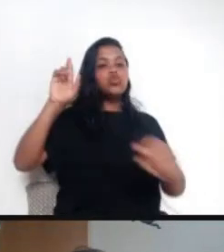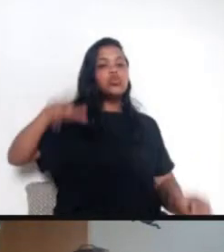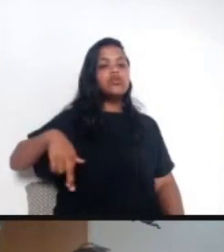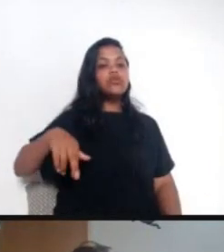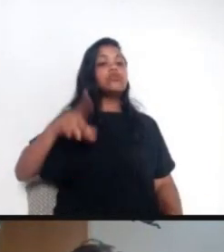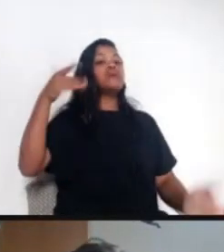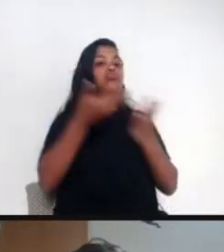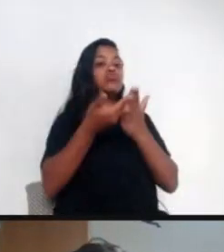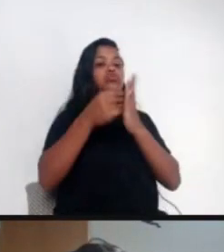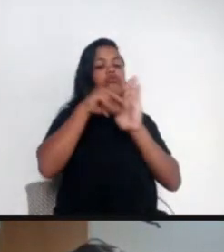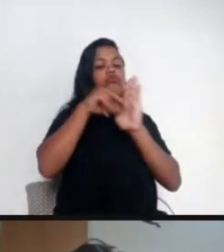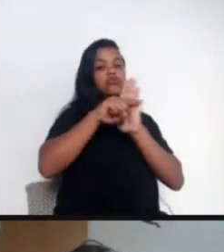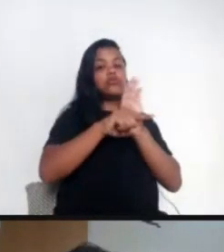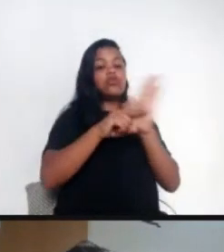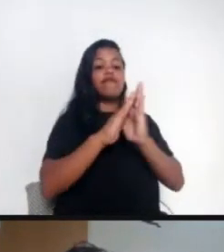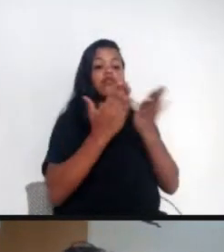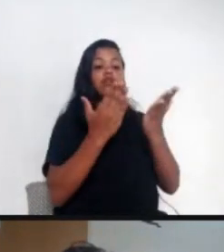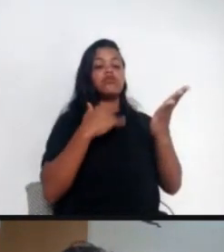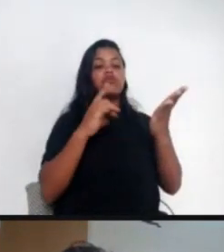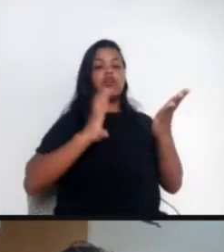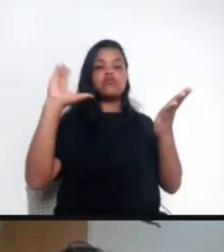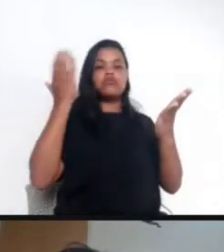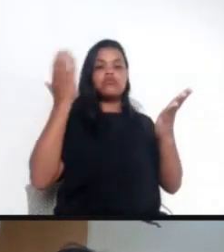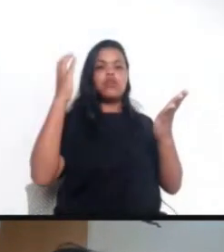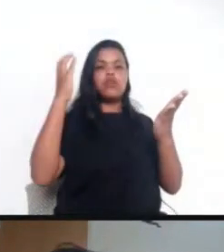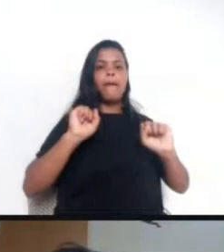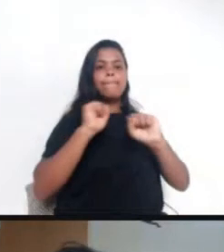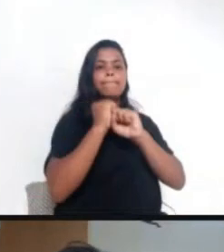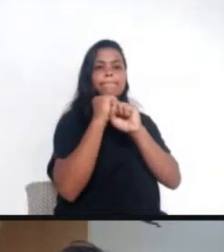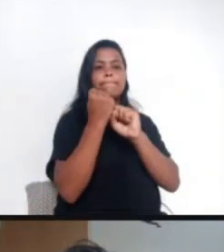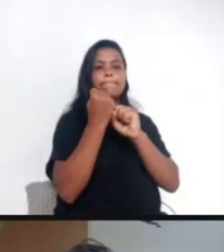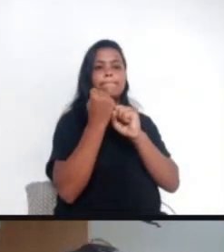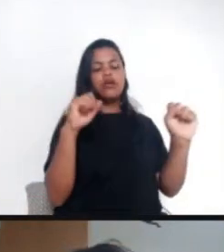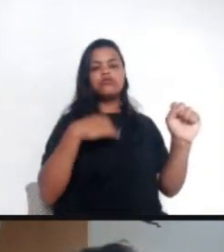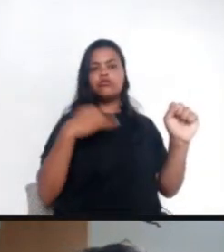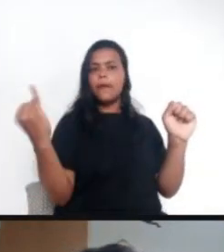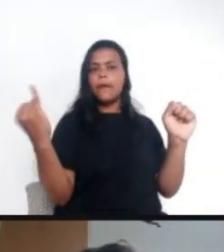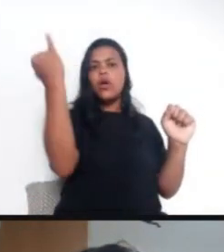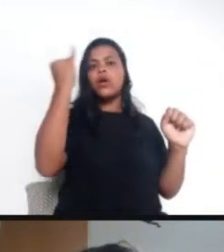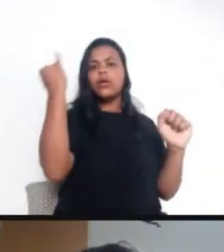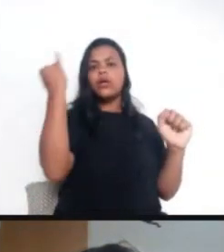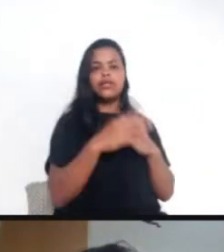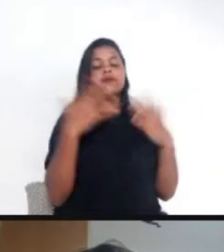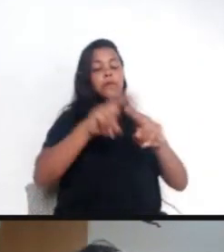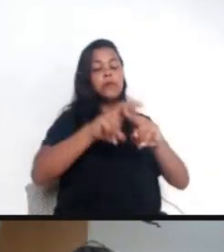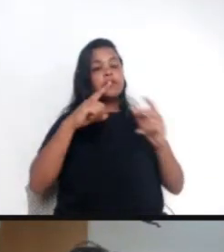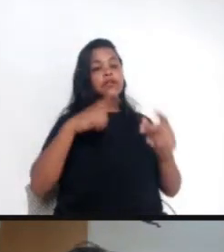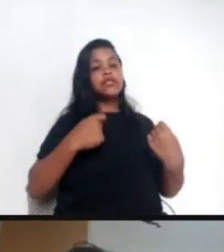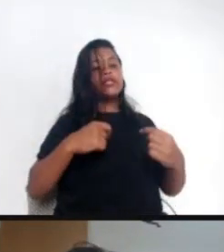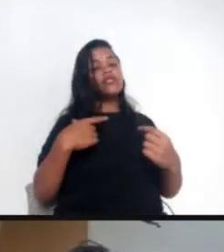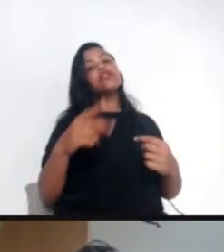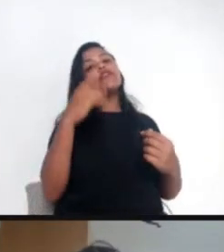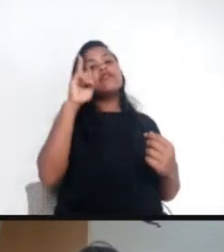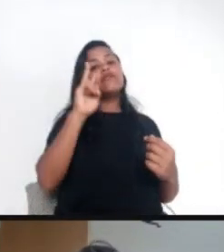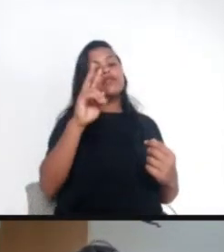impacto científico, uma relevância científica muito grande, esse estudo foi retratado.